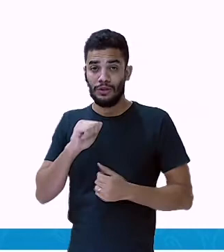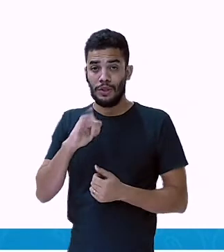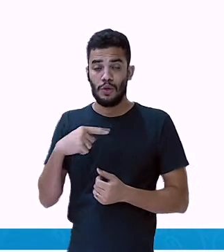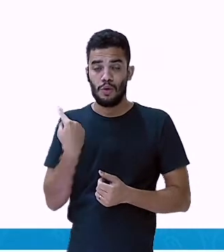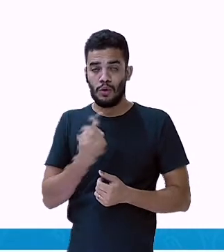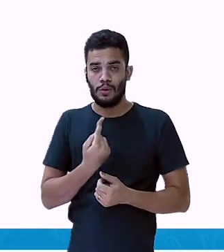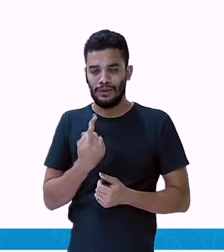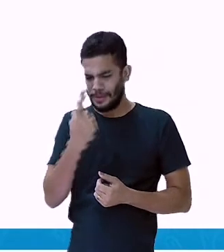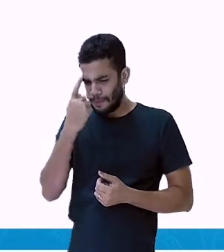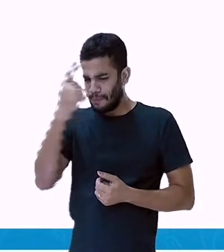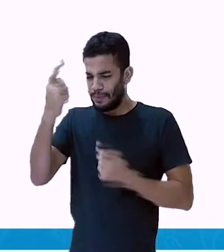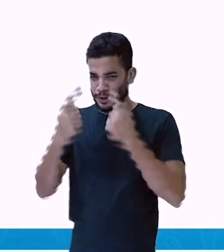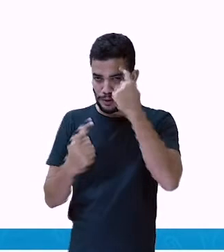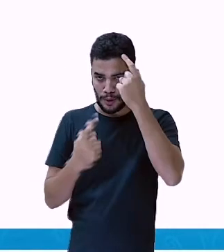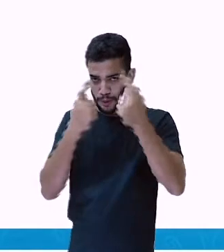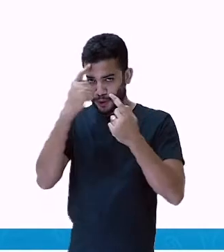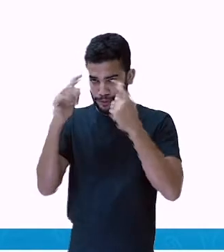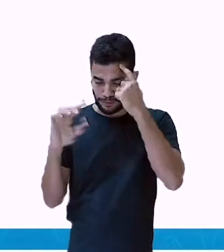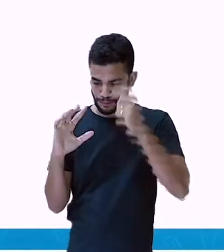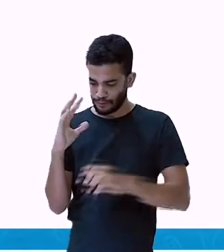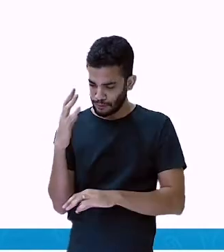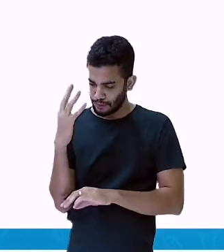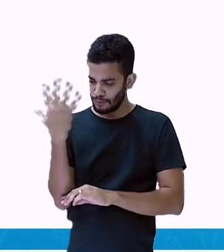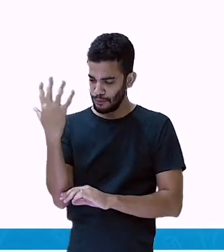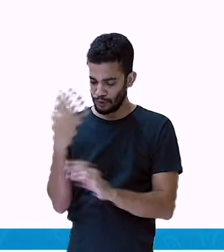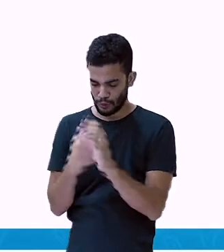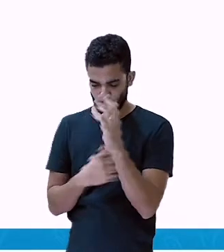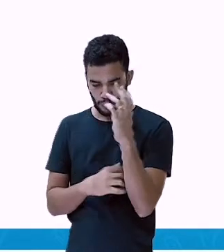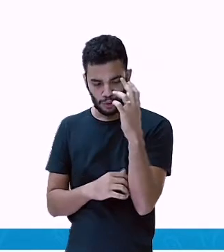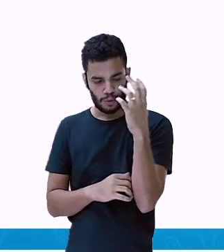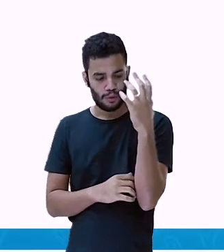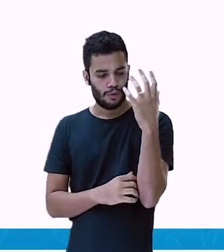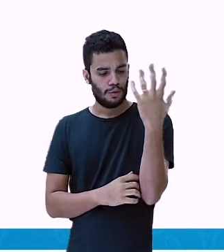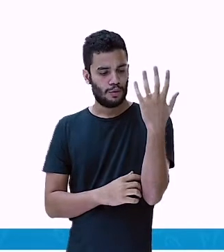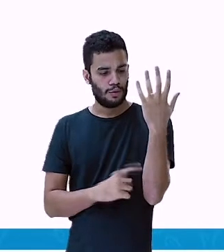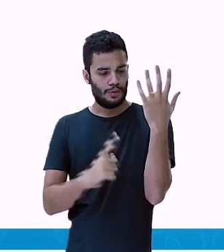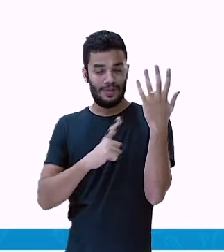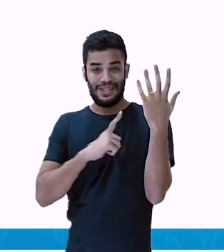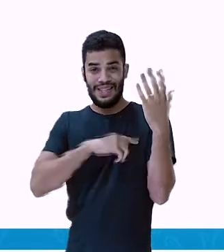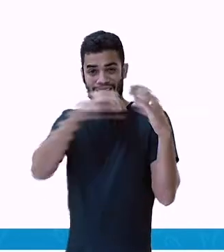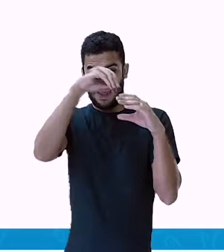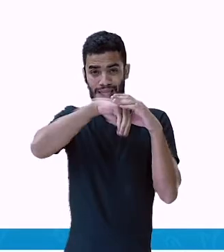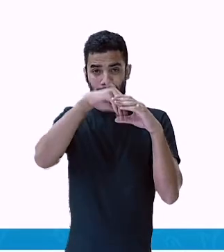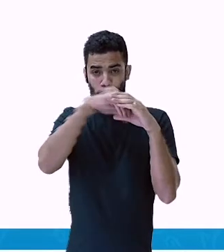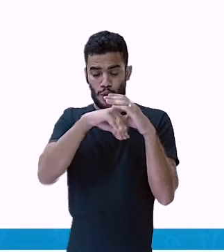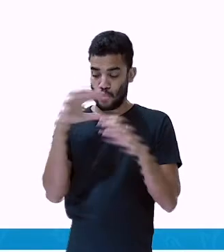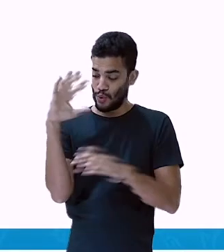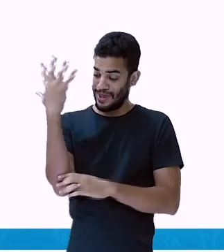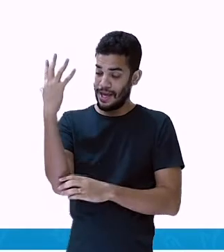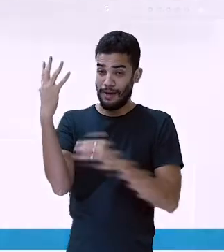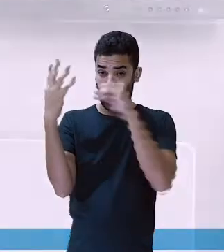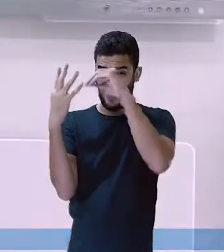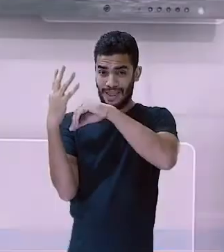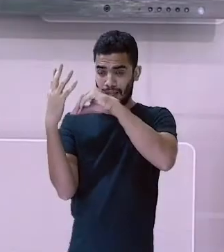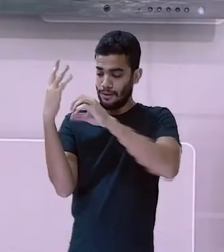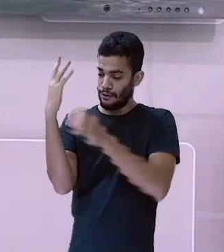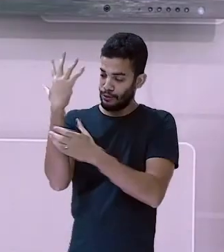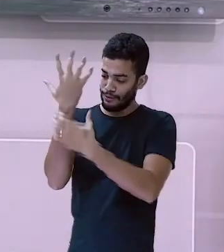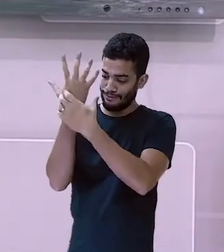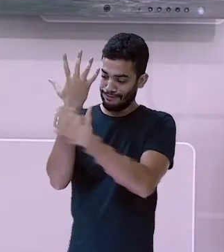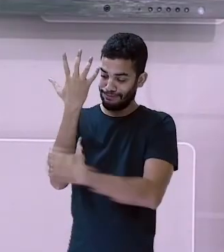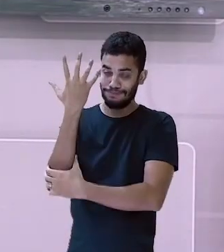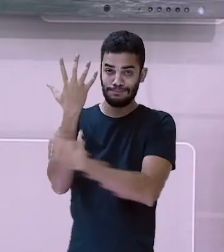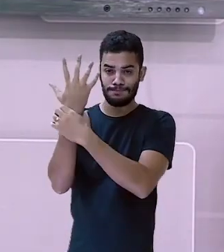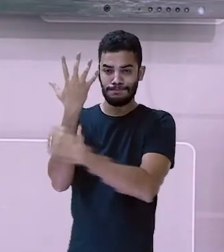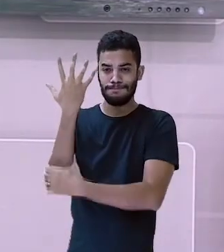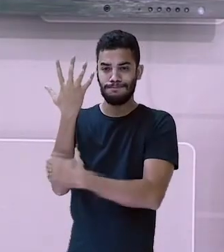falou do sangue no nosso corpo, né? Nos vegetais existem as seivas. As seivas, elas também são